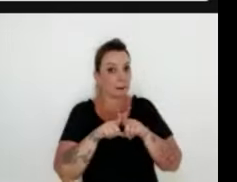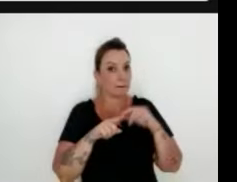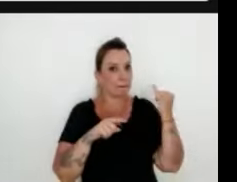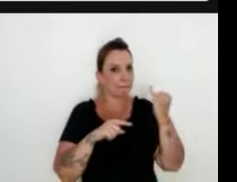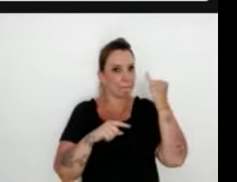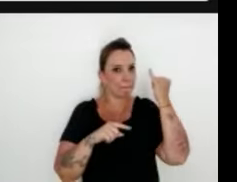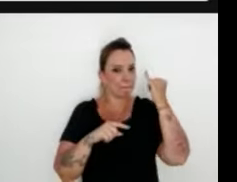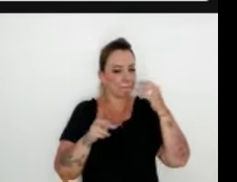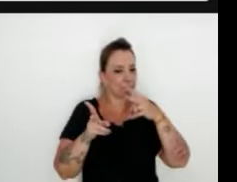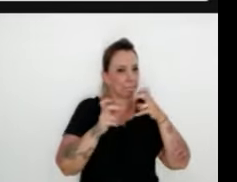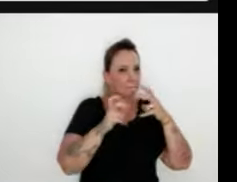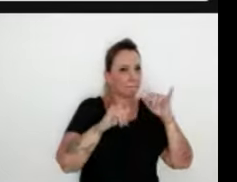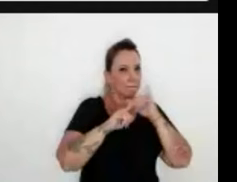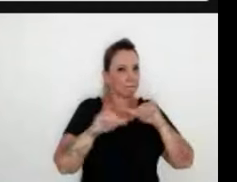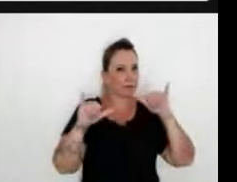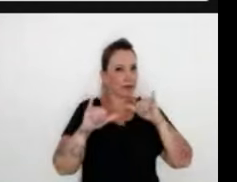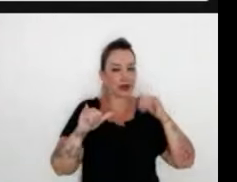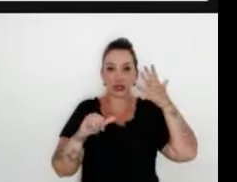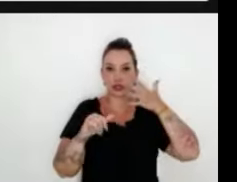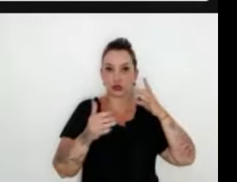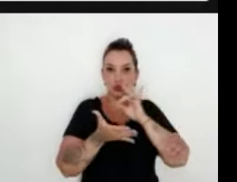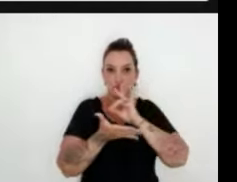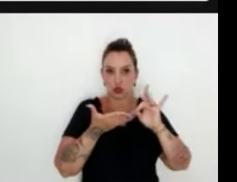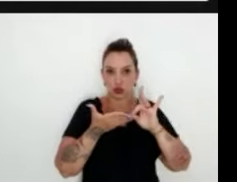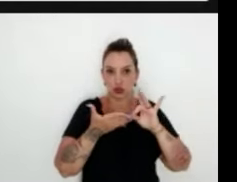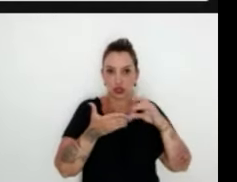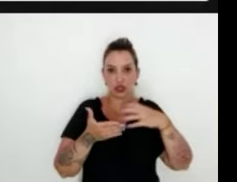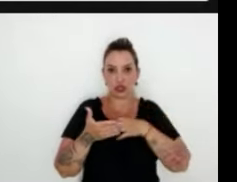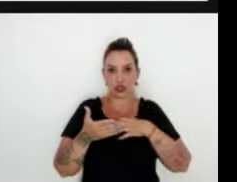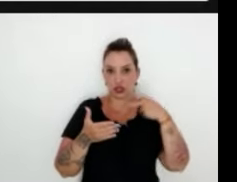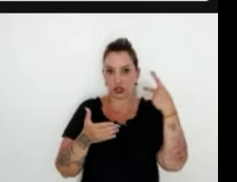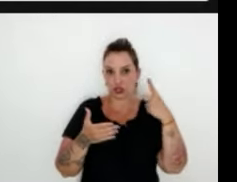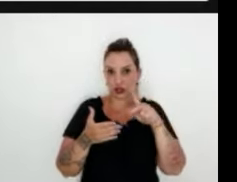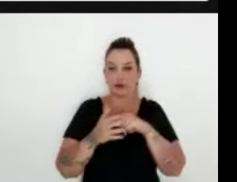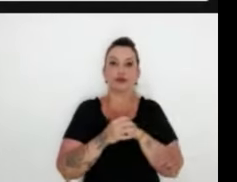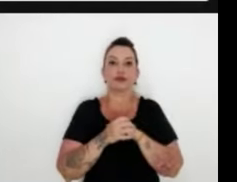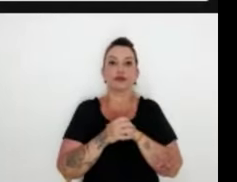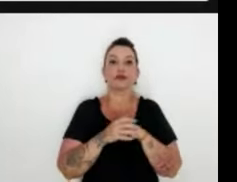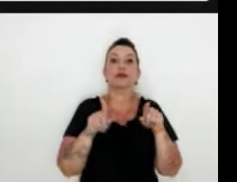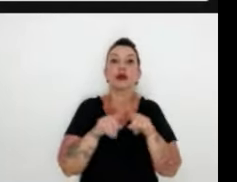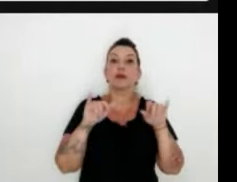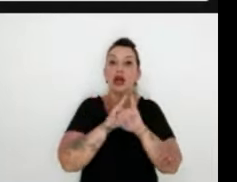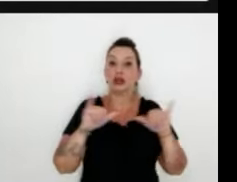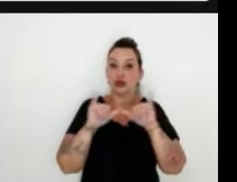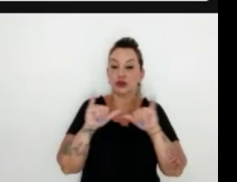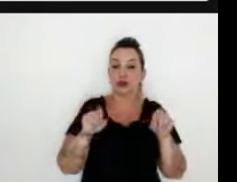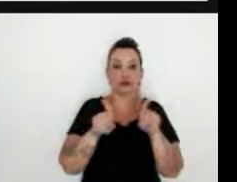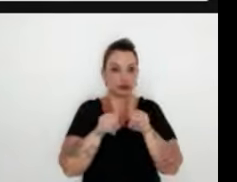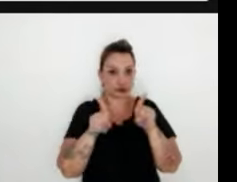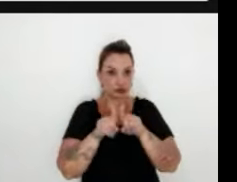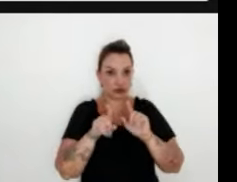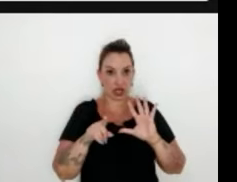as manifestações discursivas de ódio, as suas formas de destinação e enunciação, bem como as ações,